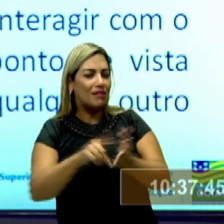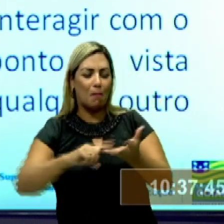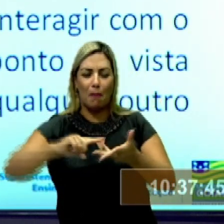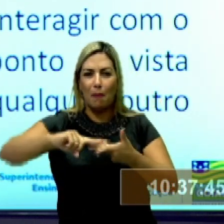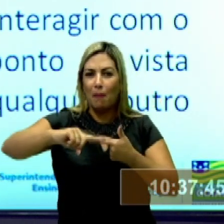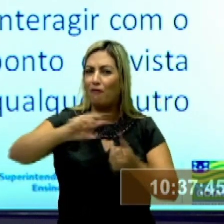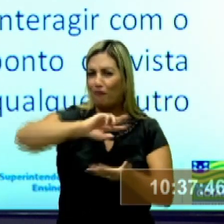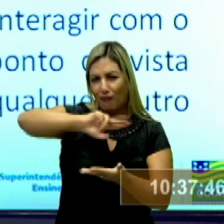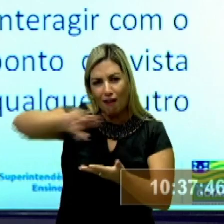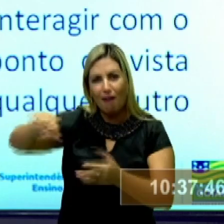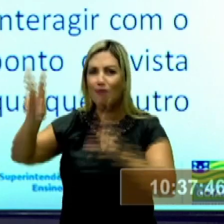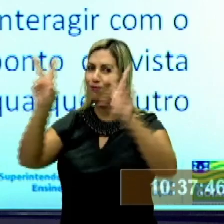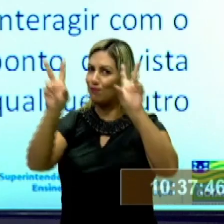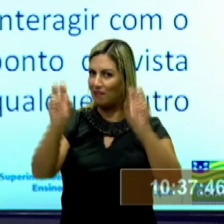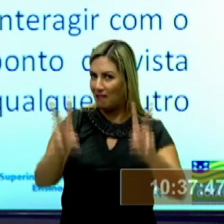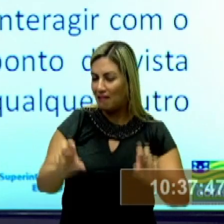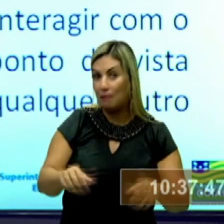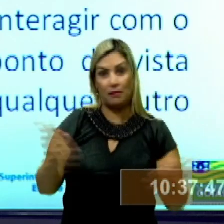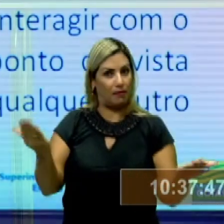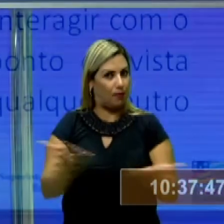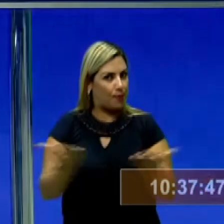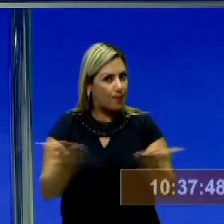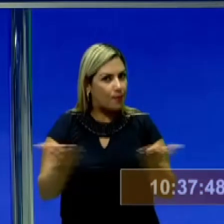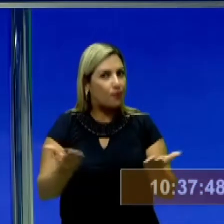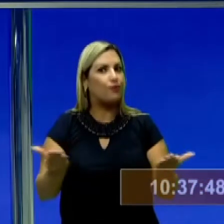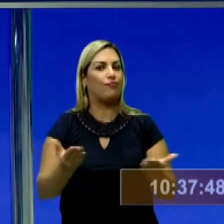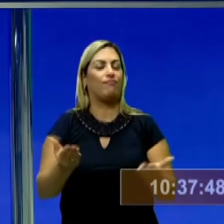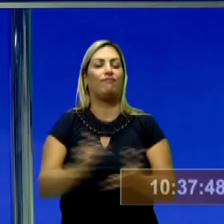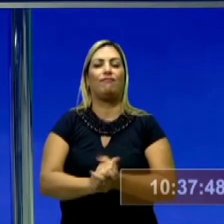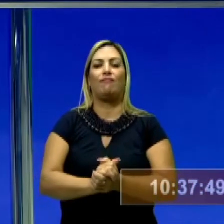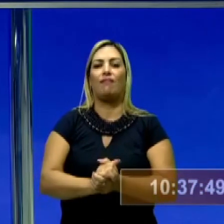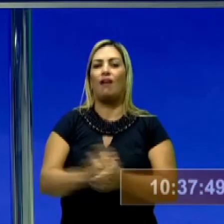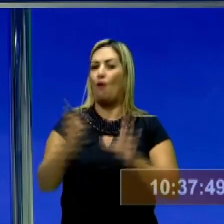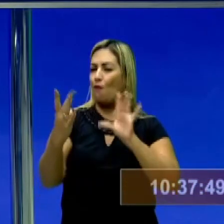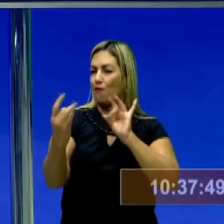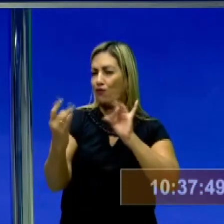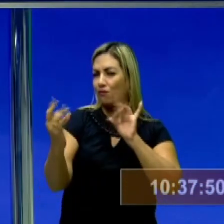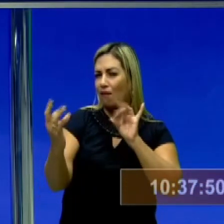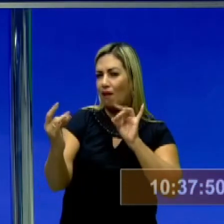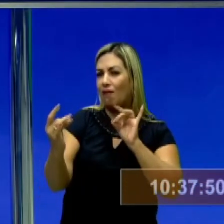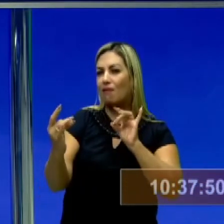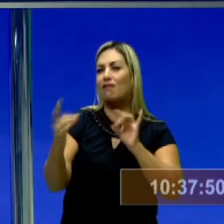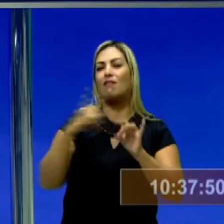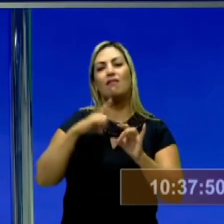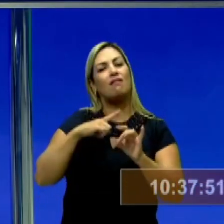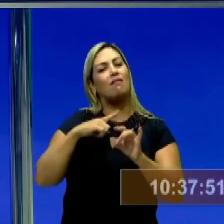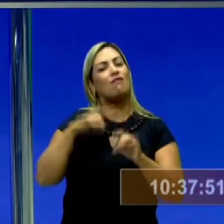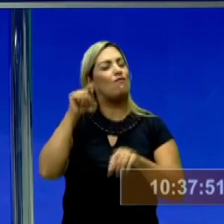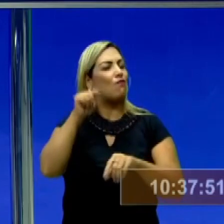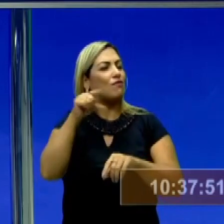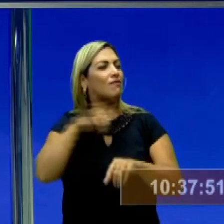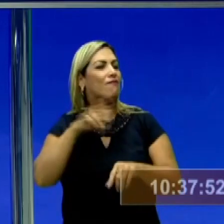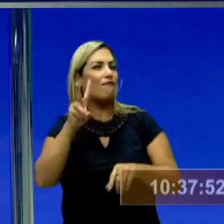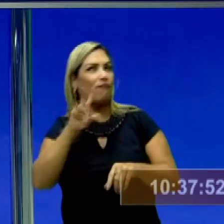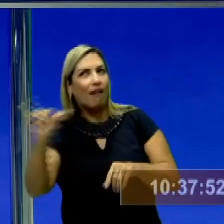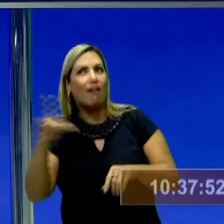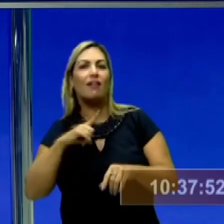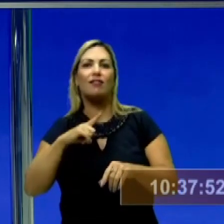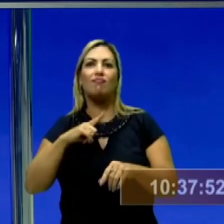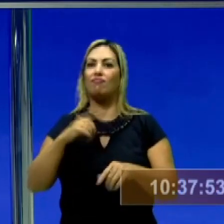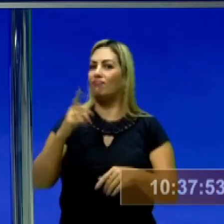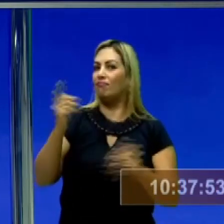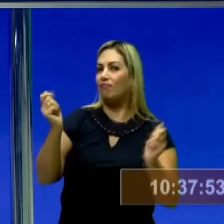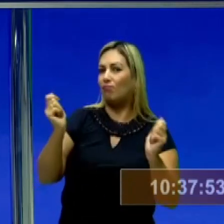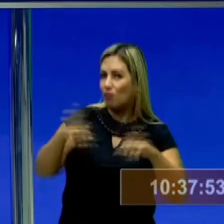qualquer outro assunto atual. Então, é o quê? É um feedback que você vai dar